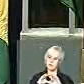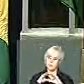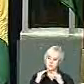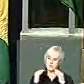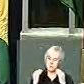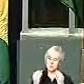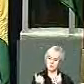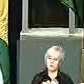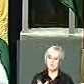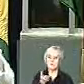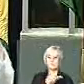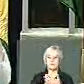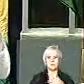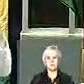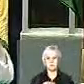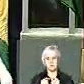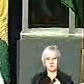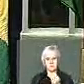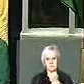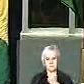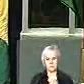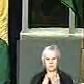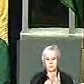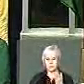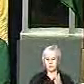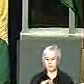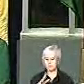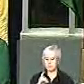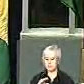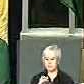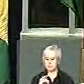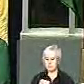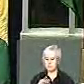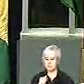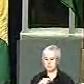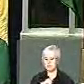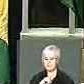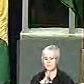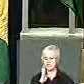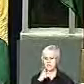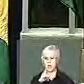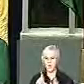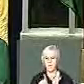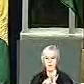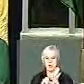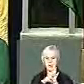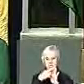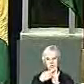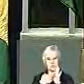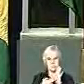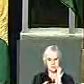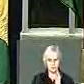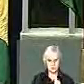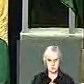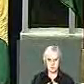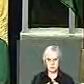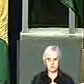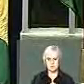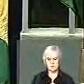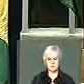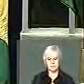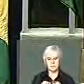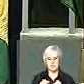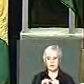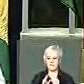assegurarmos o que todas as democracias evoluídas têm, uma legislação que regulamente e que torna